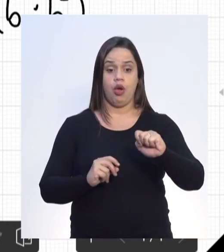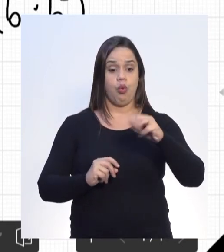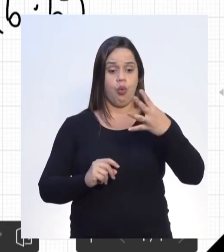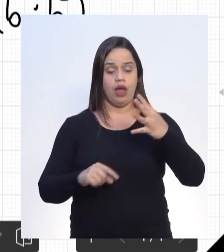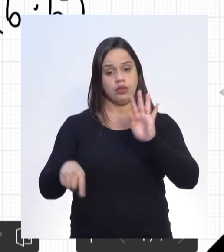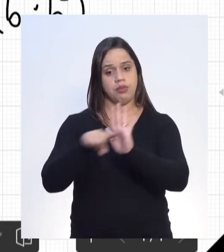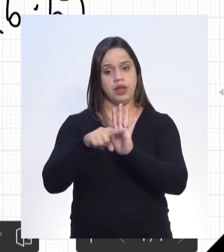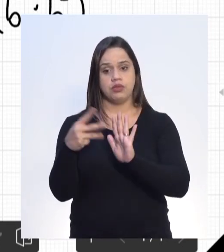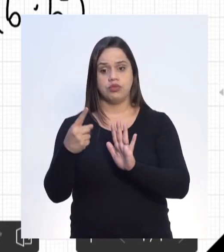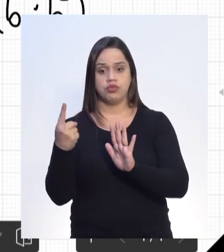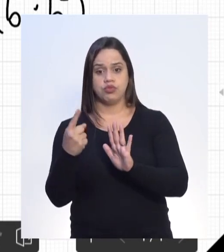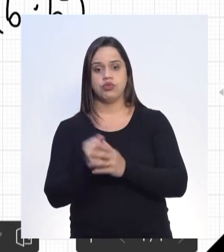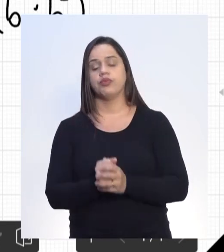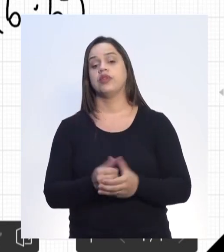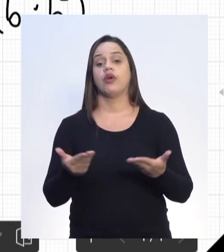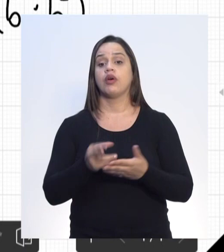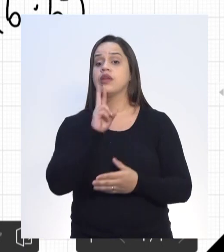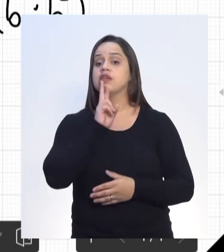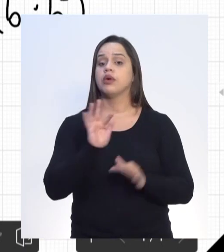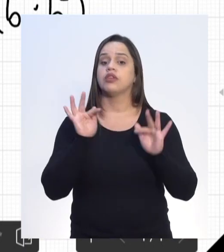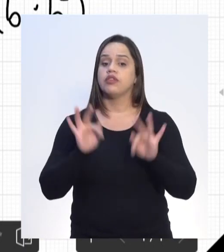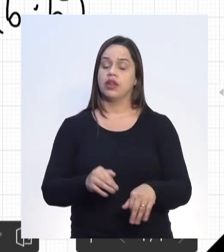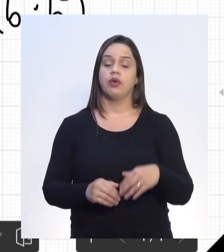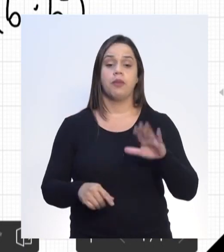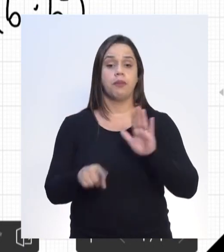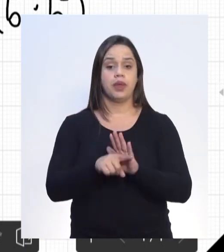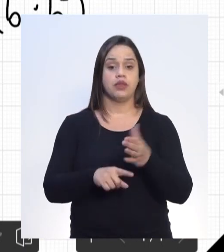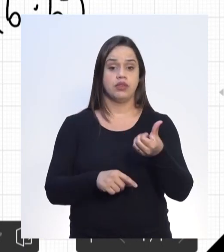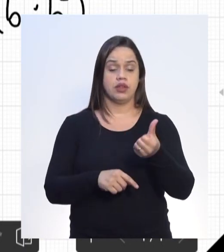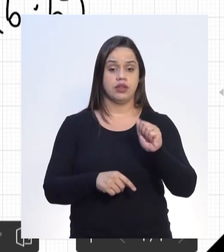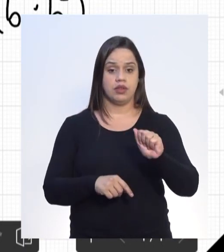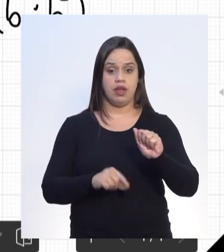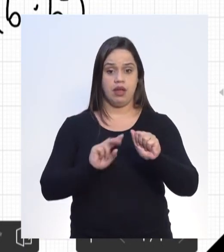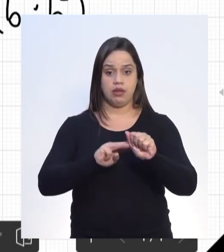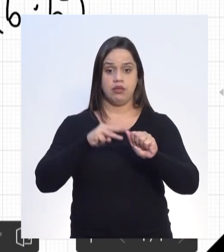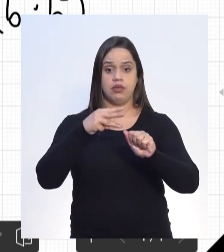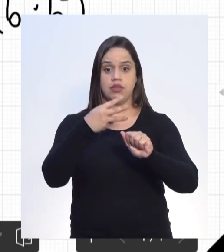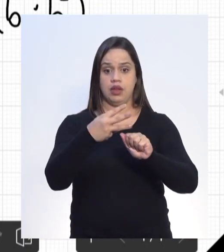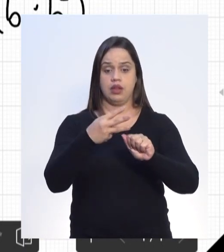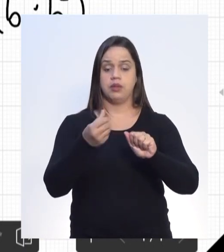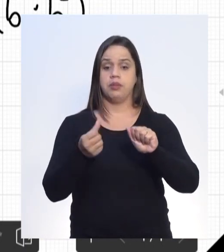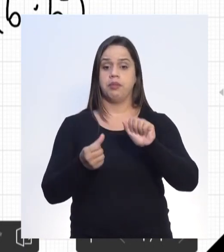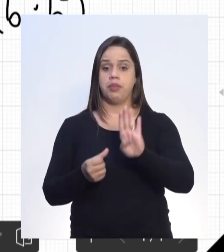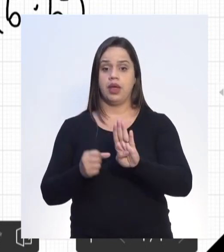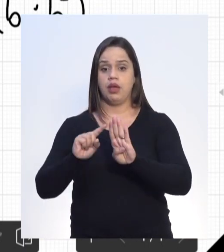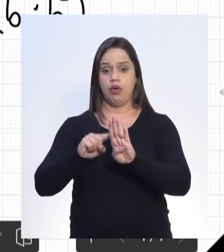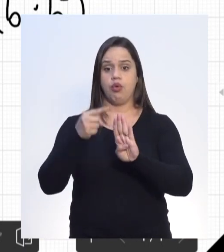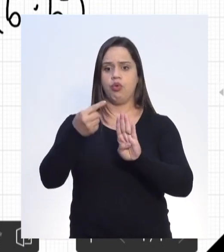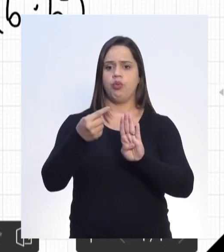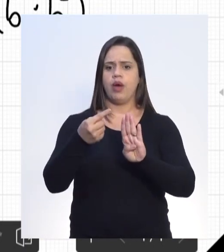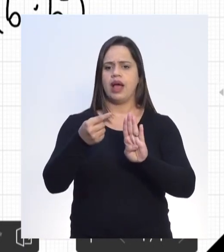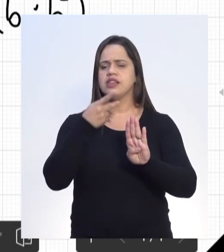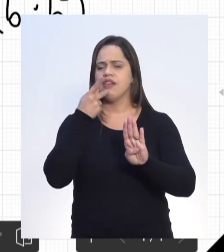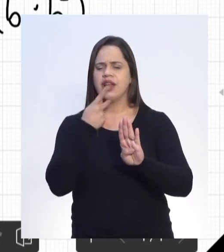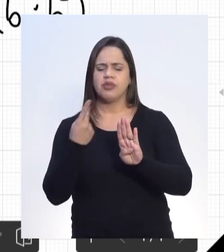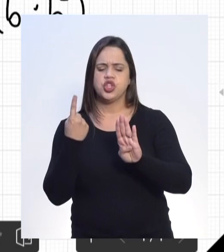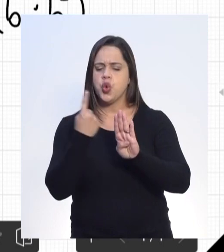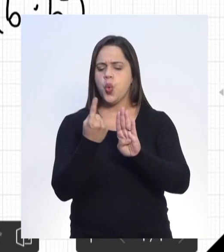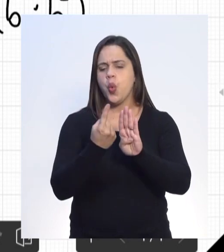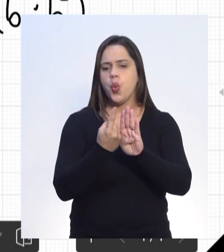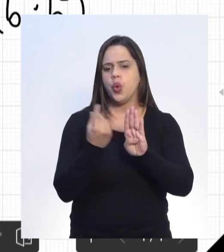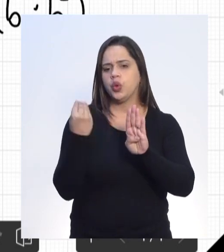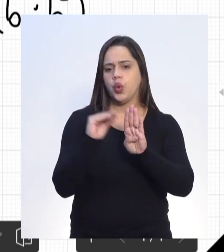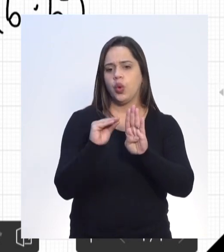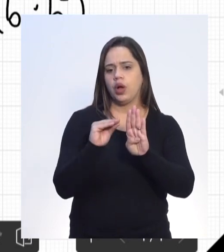6A elevado à terceira, B elevado à primeira. Ah, professor, se eu não colocar esse 1 aqui, não tem problema nenhum, tá?